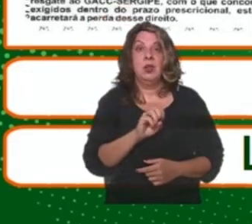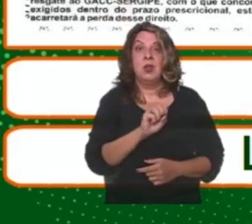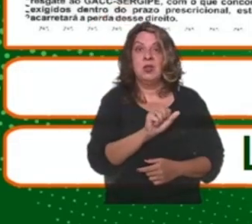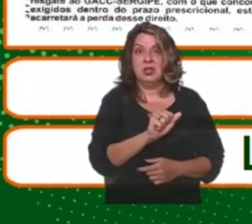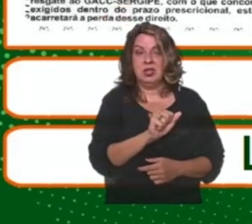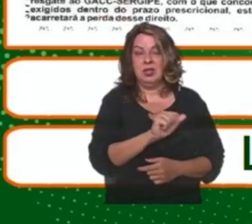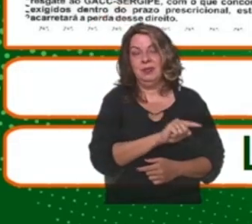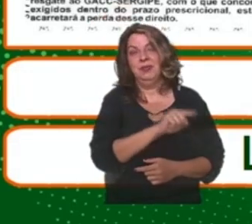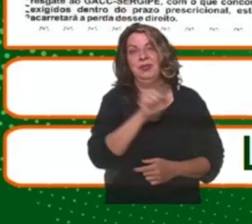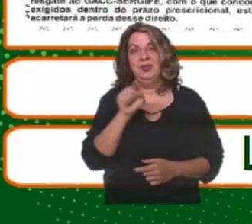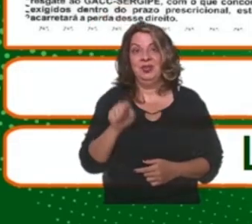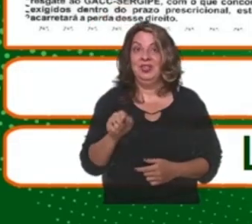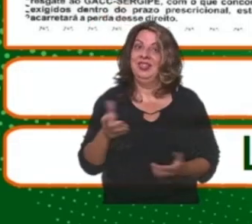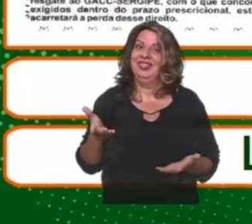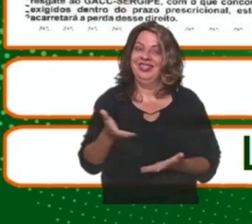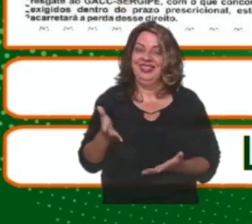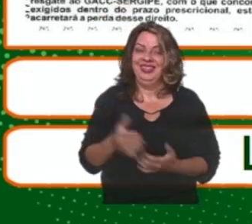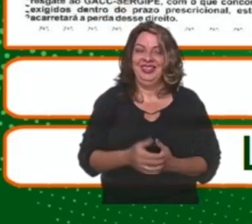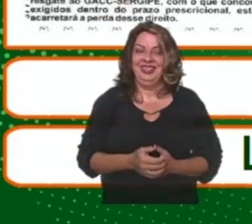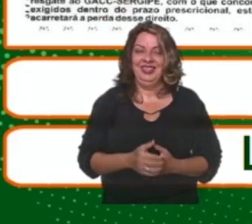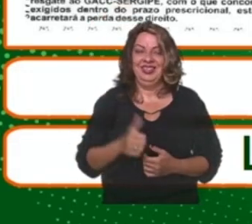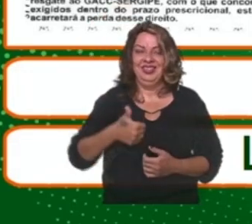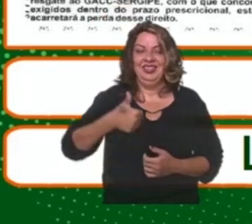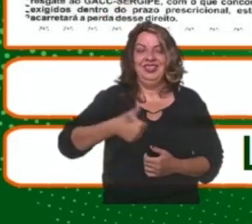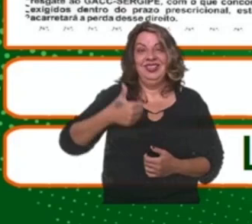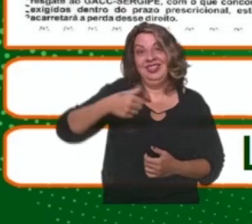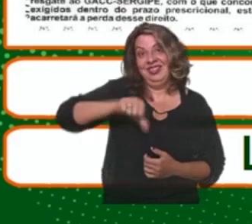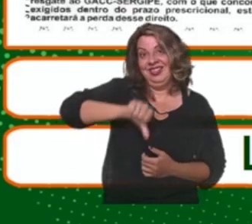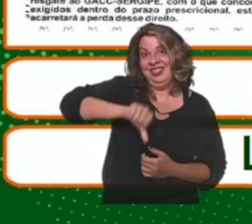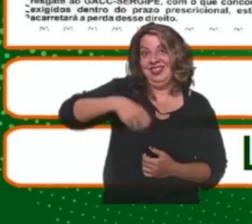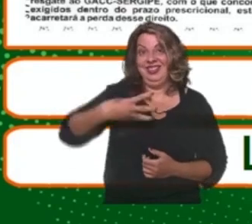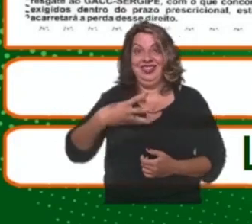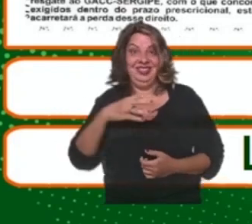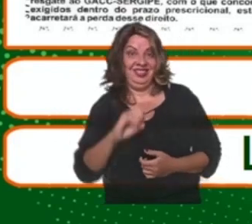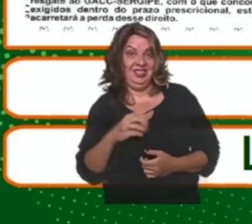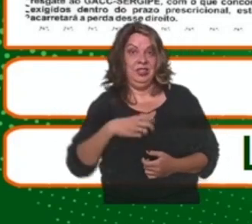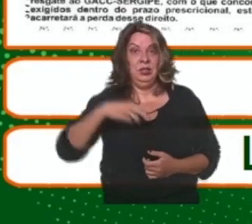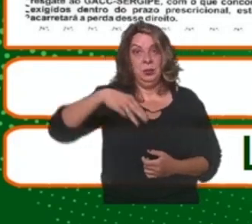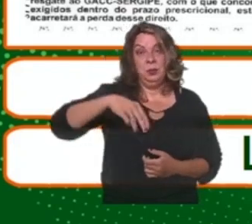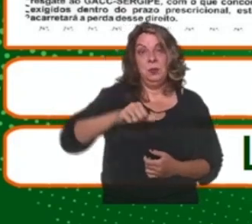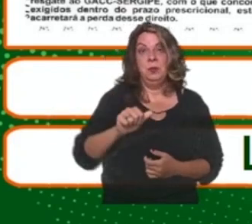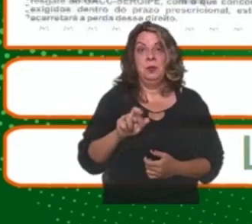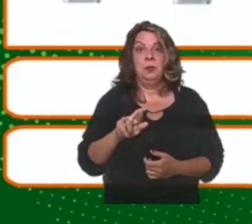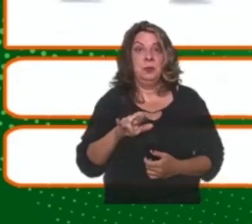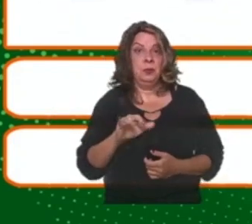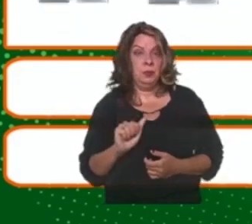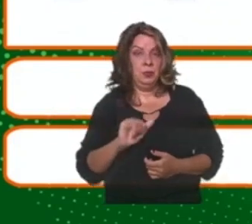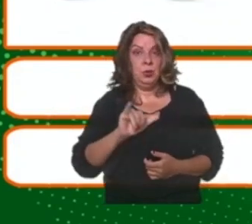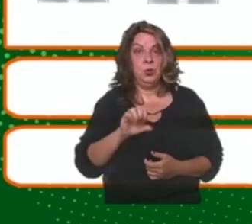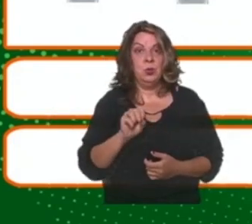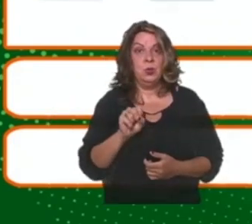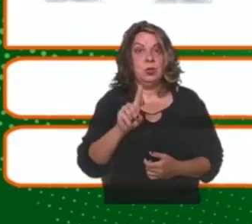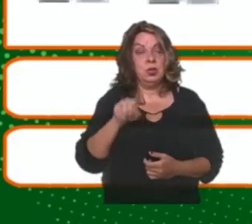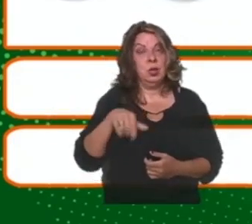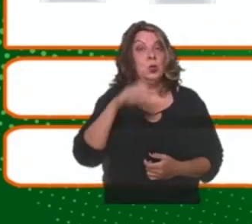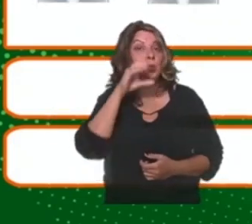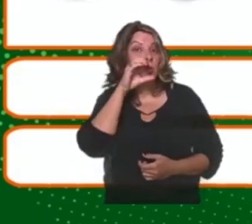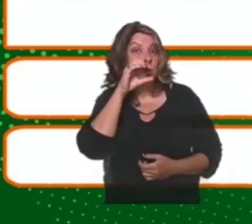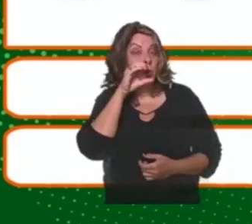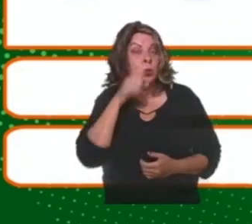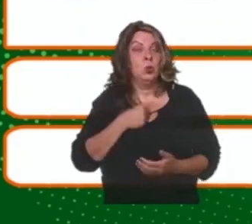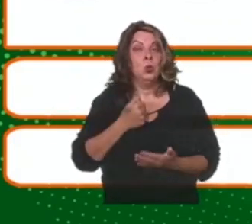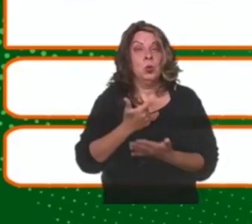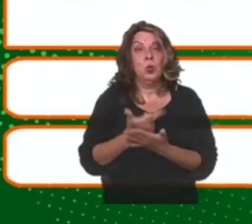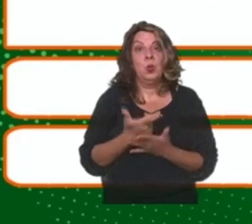só quem também tá levando aqui, é o título 119940, Maria José Donato, é de Socorro, adquiriu no